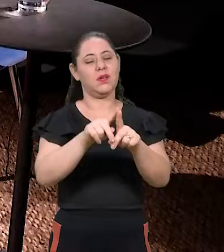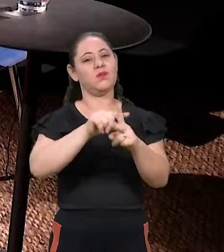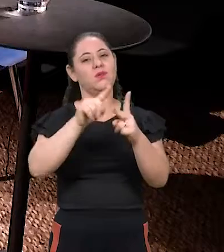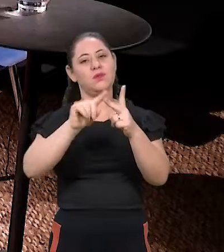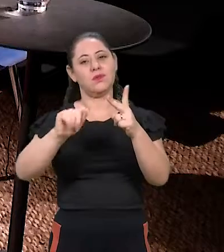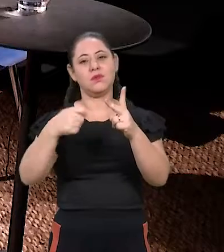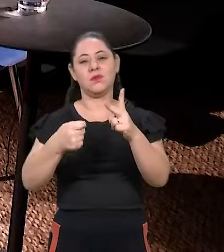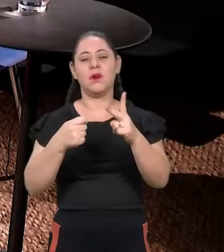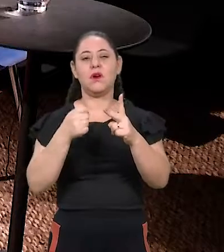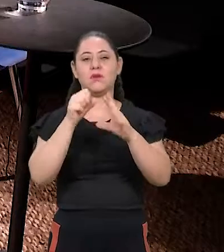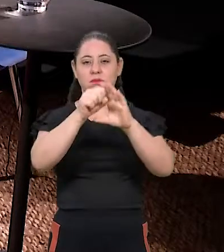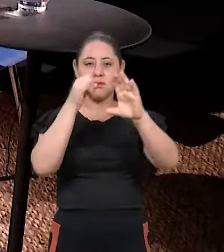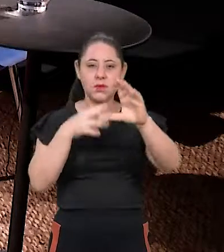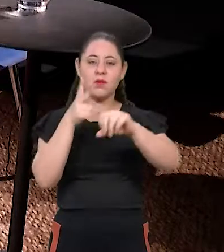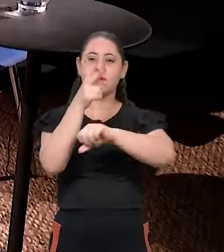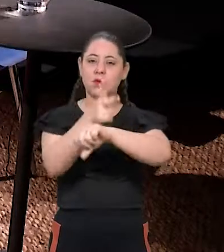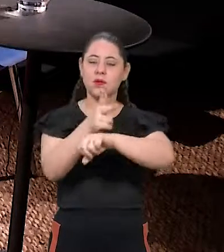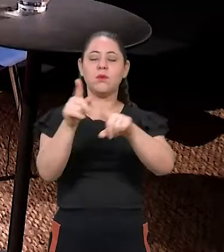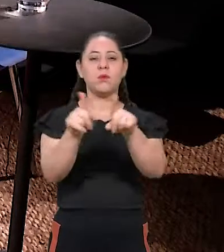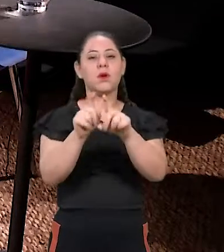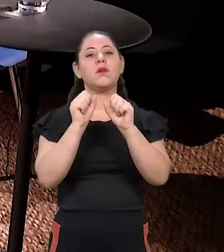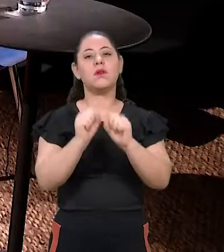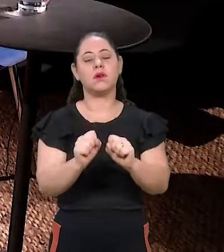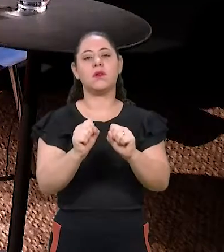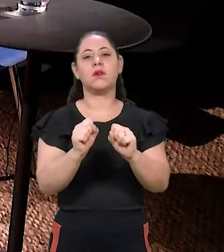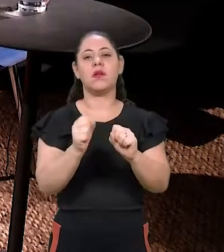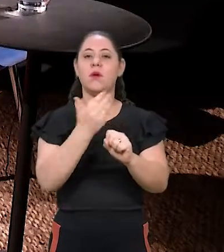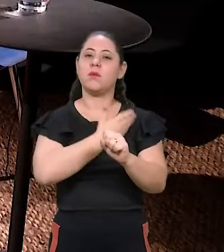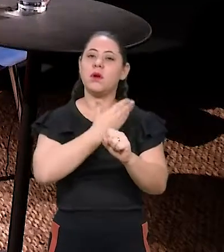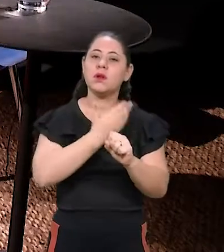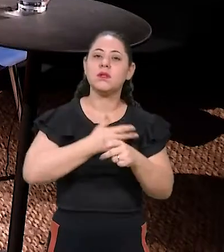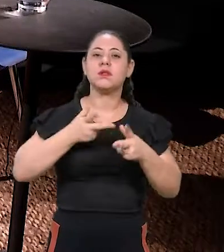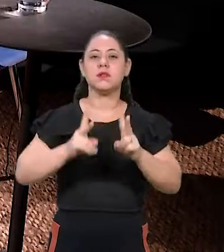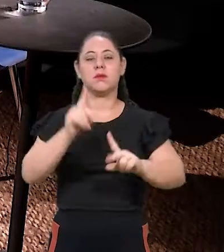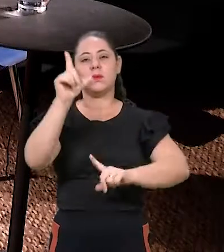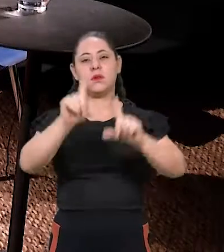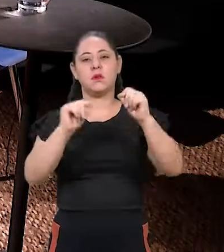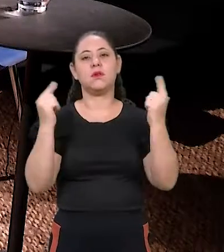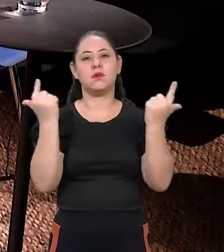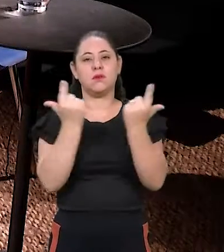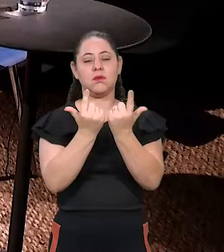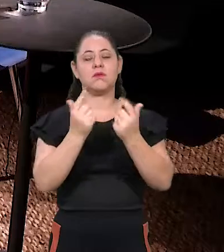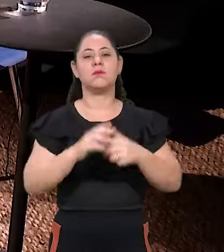amigos e familiares e acompanhar sempre a programação da TV Assembleia Legislativa de Mato Grosso do Sul.